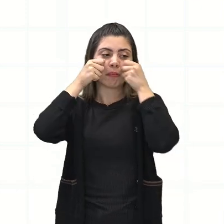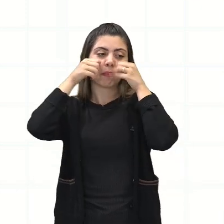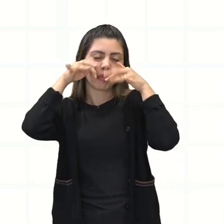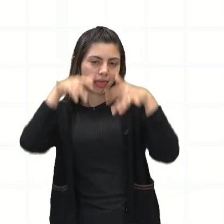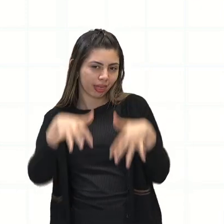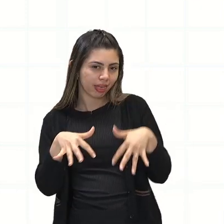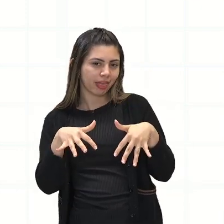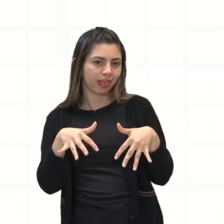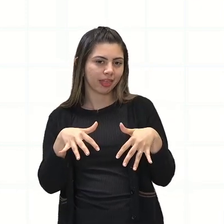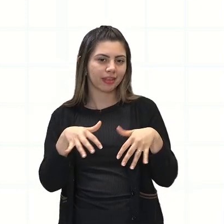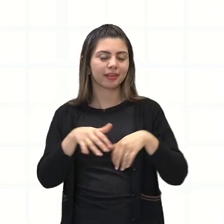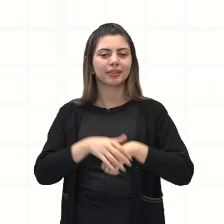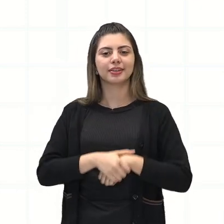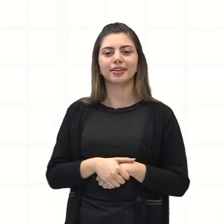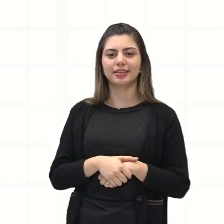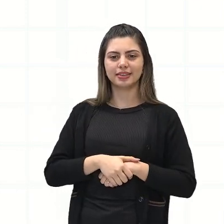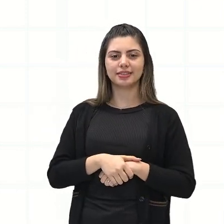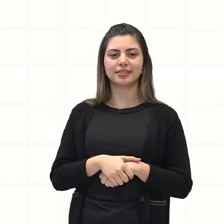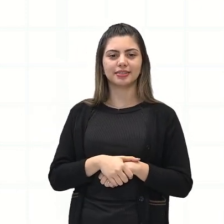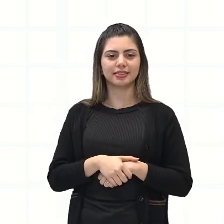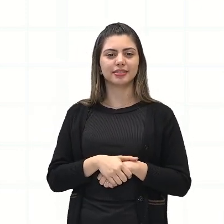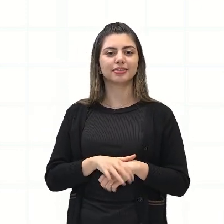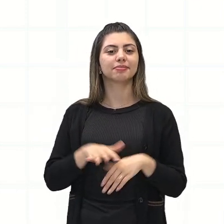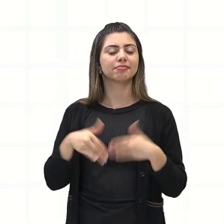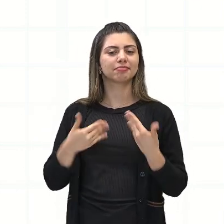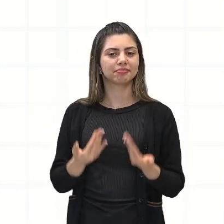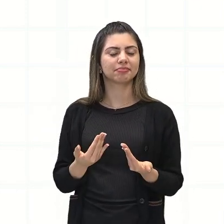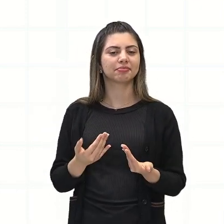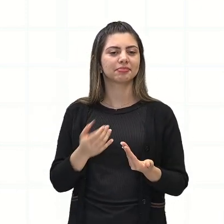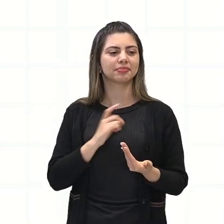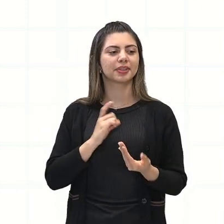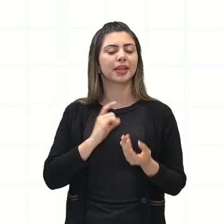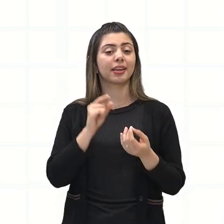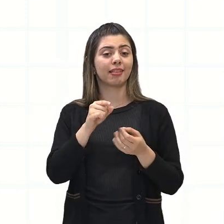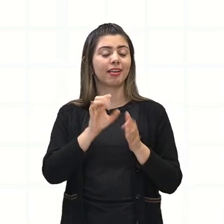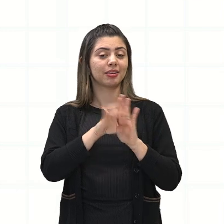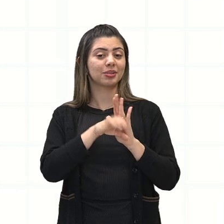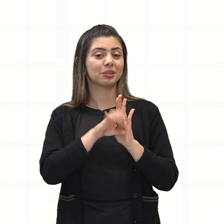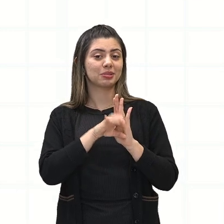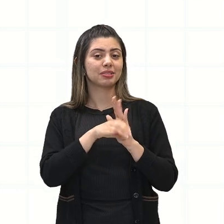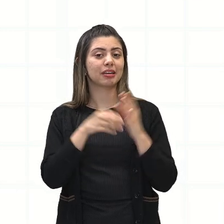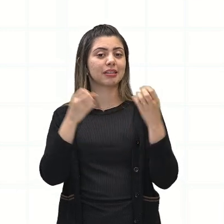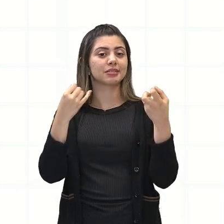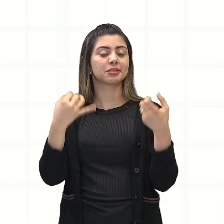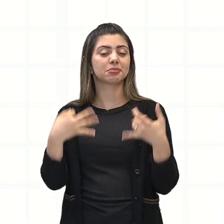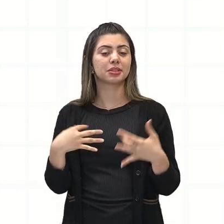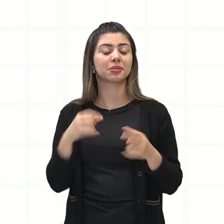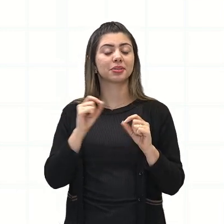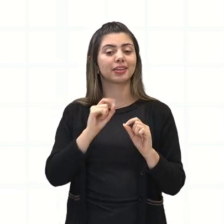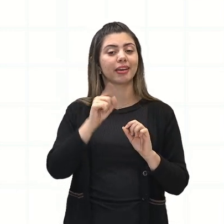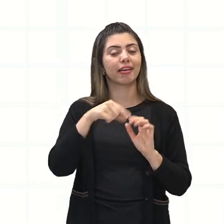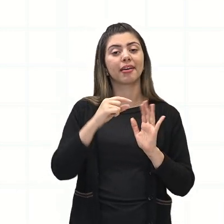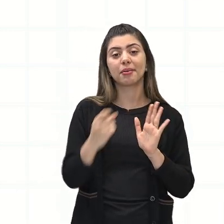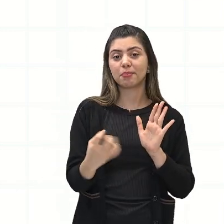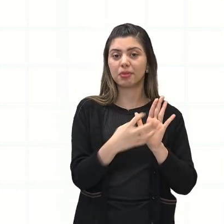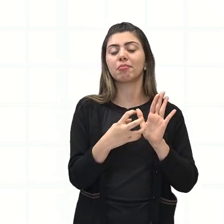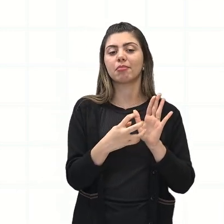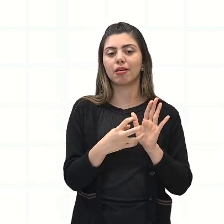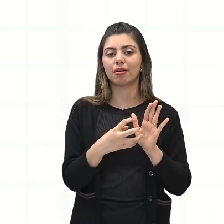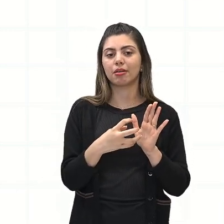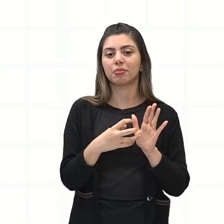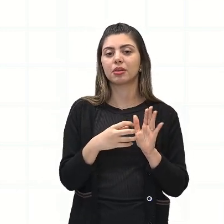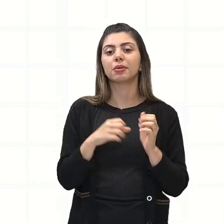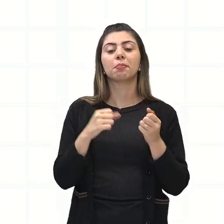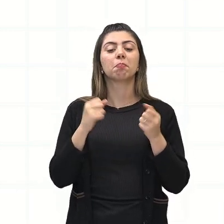no enunciado, tá? Então, esse conceito já fala para nós que a hipérbole vai